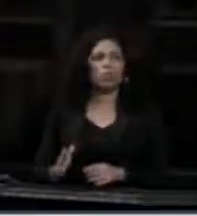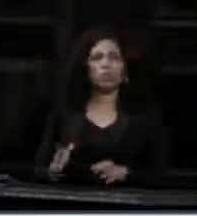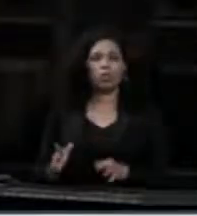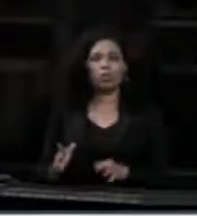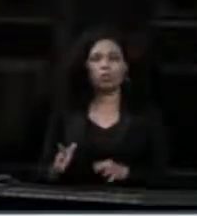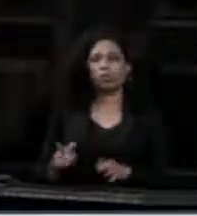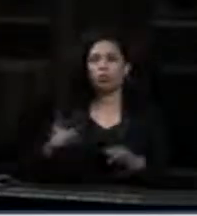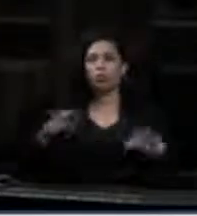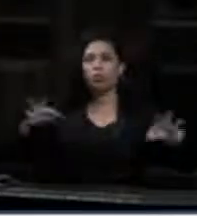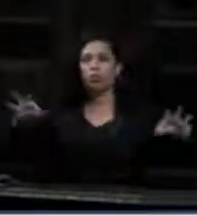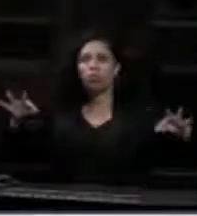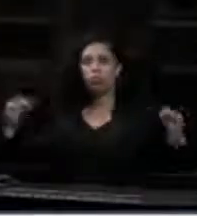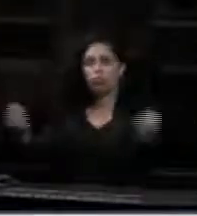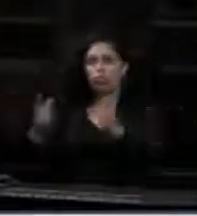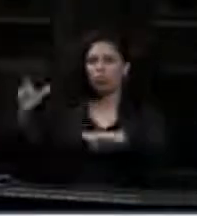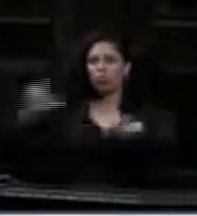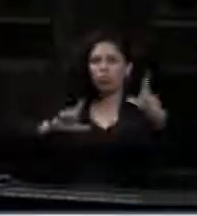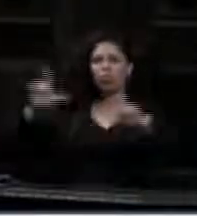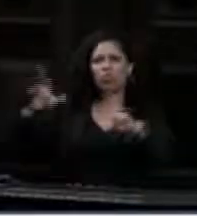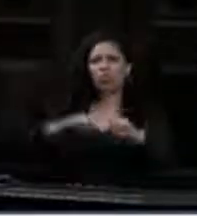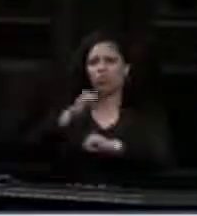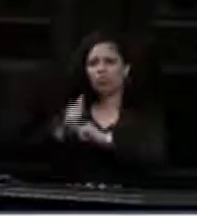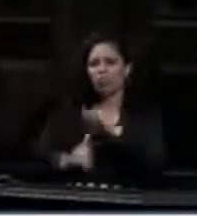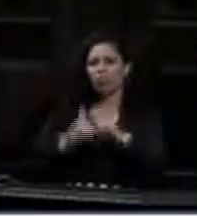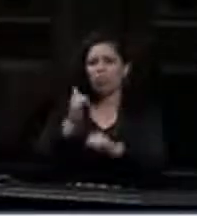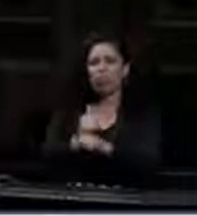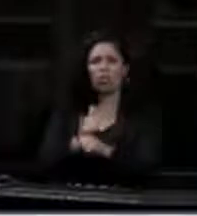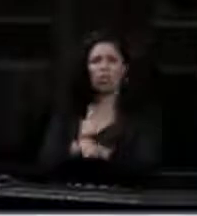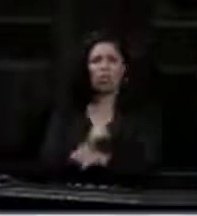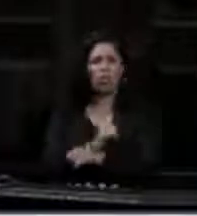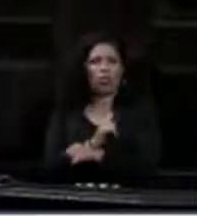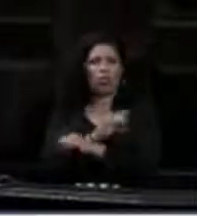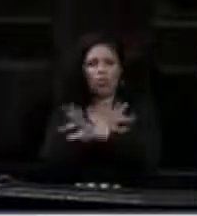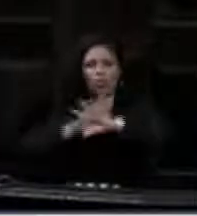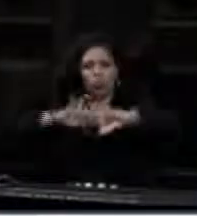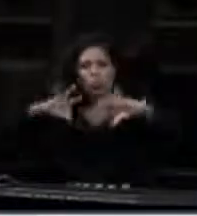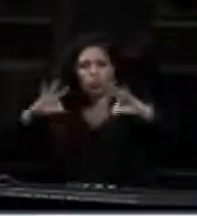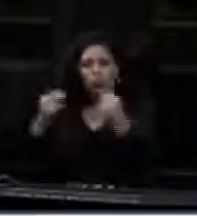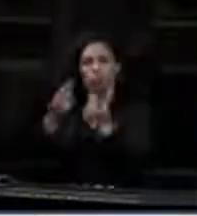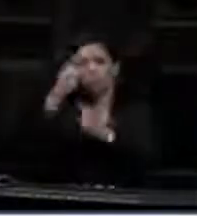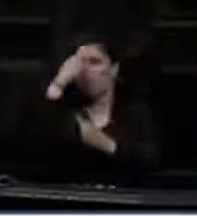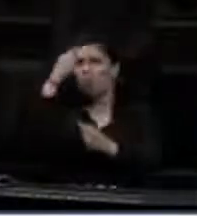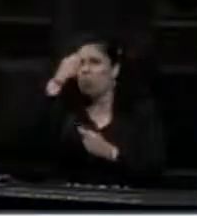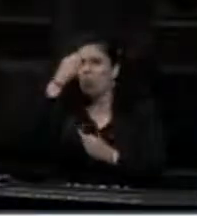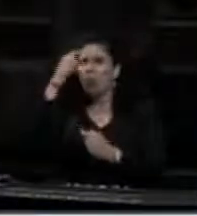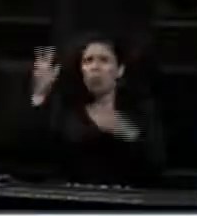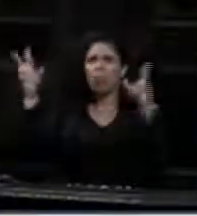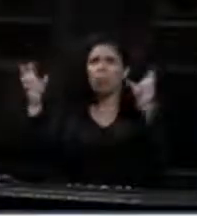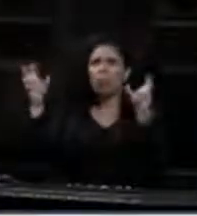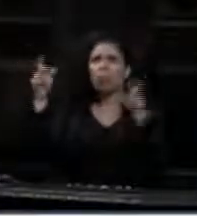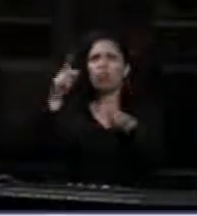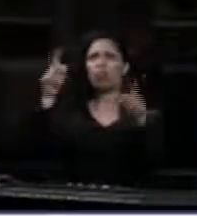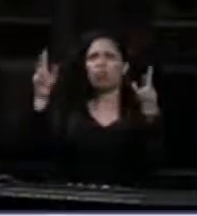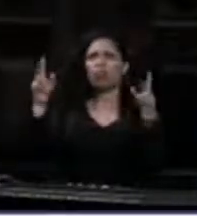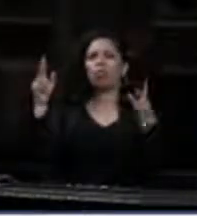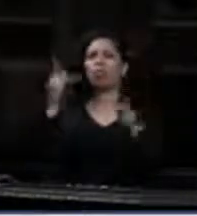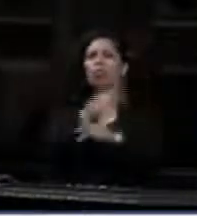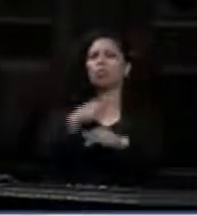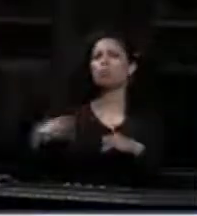a mídia sem sobrar espaço para outras discussões